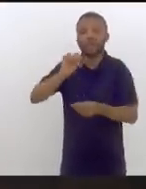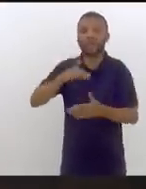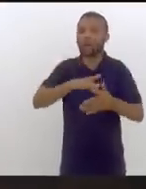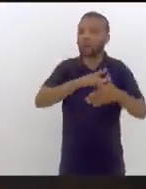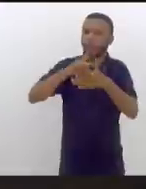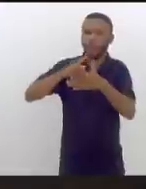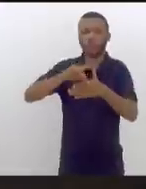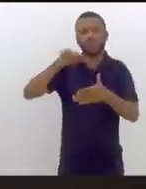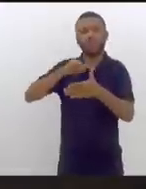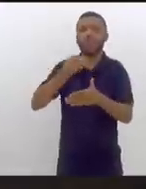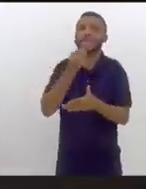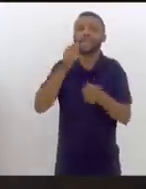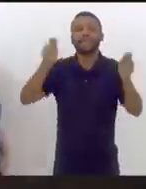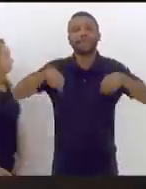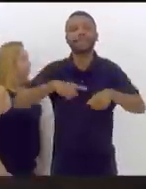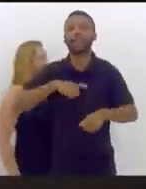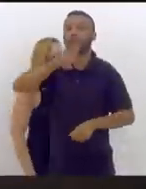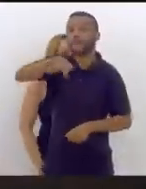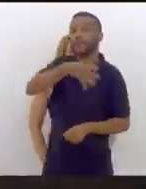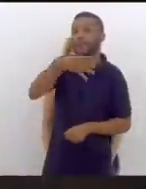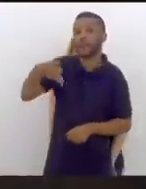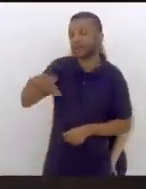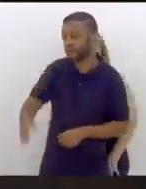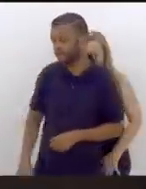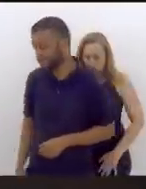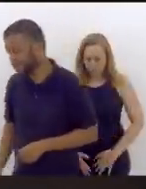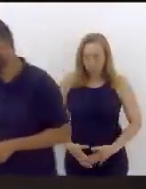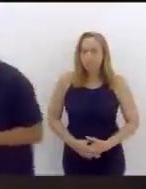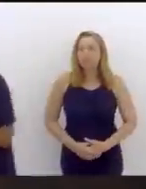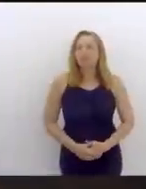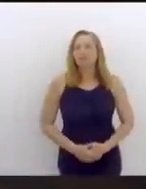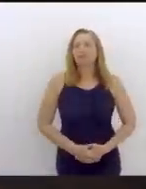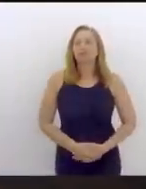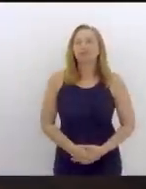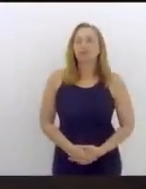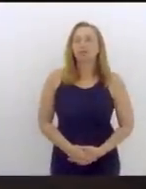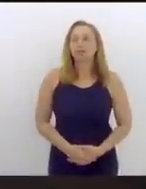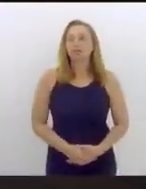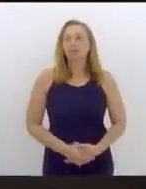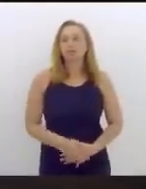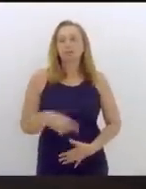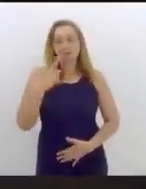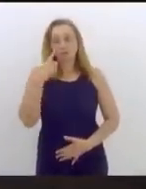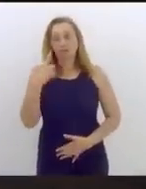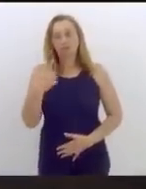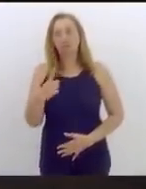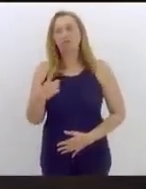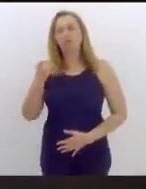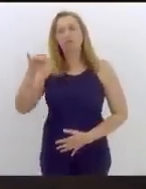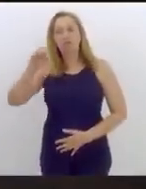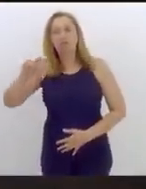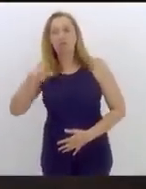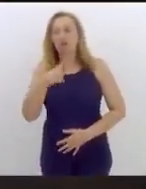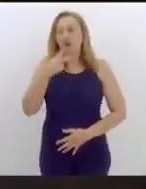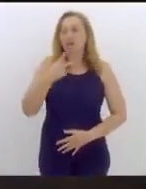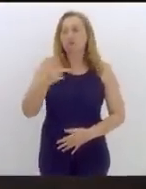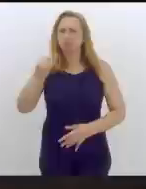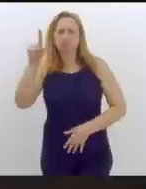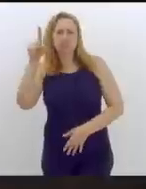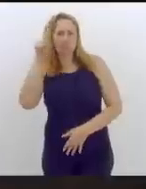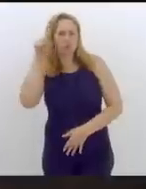lá tu deveria ter uma escala implementada também Sim a gente ouve muito do oficial e falou assim mesmo eu trabalho todo dia